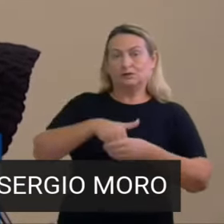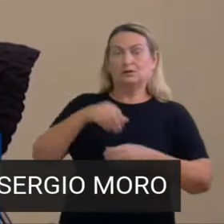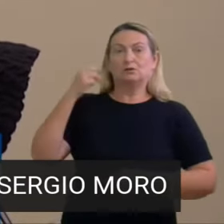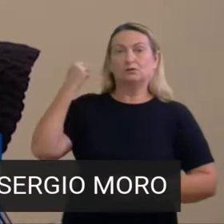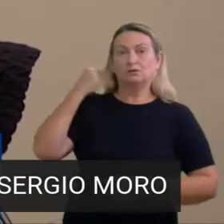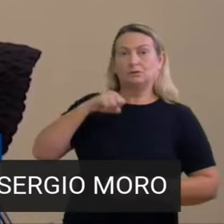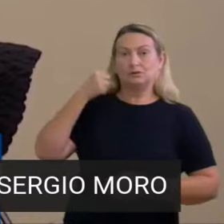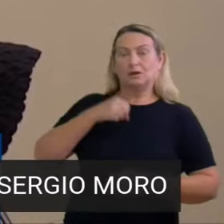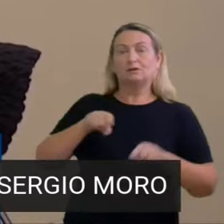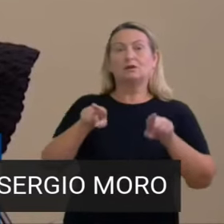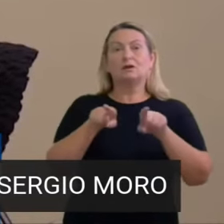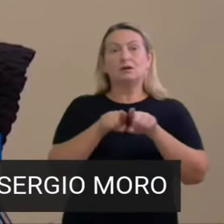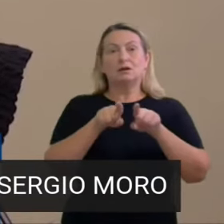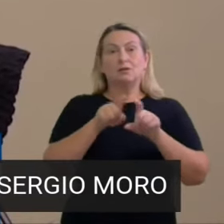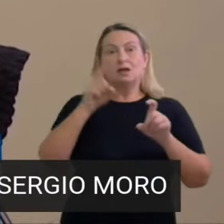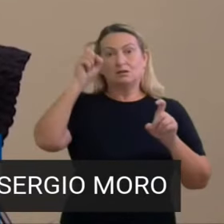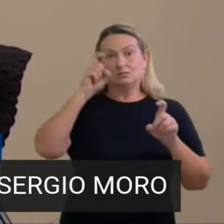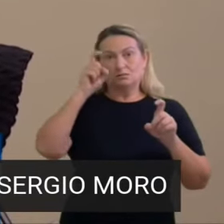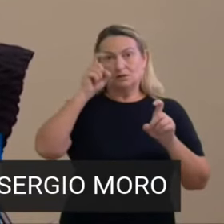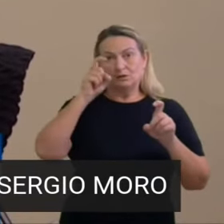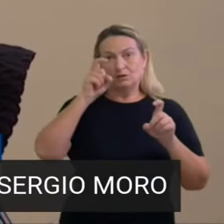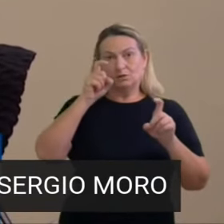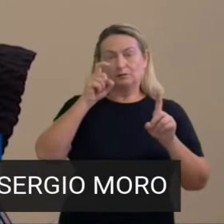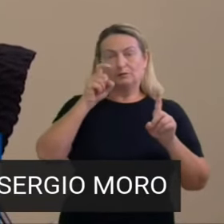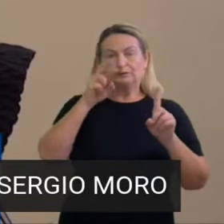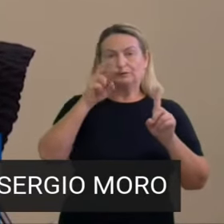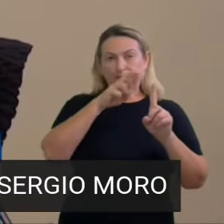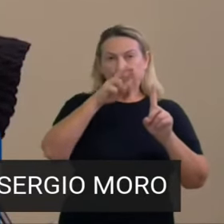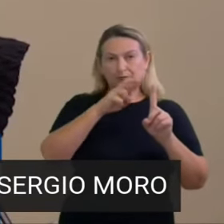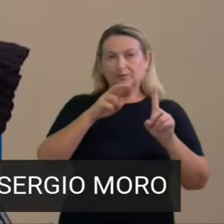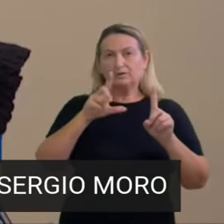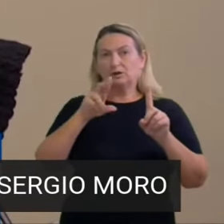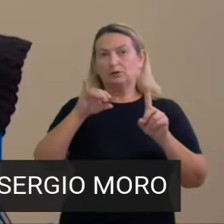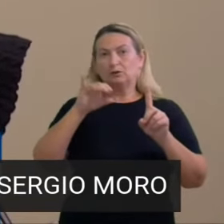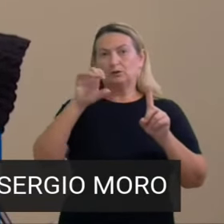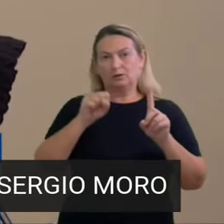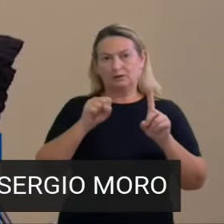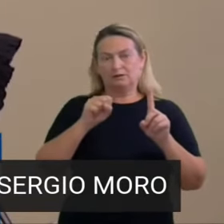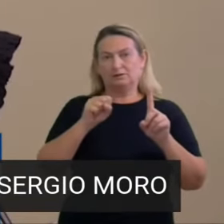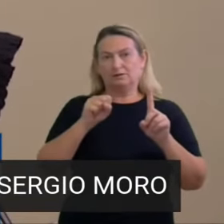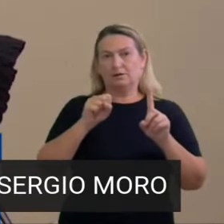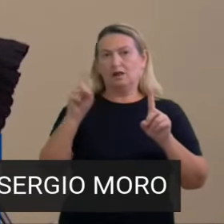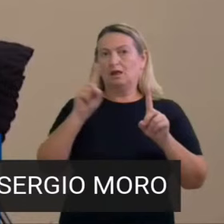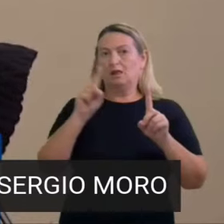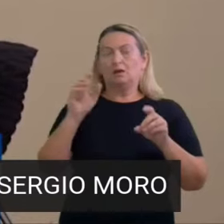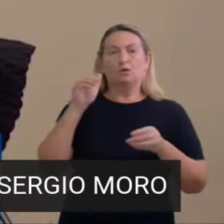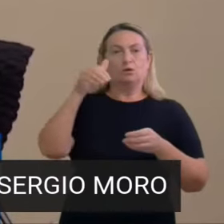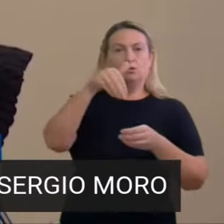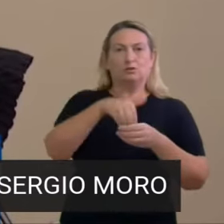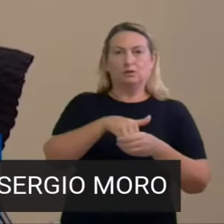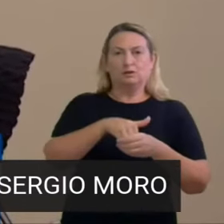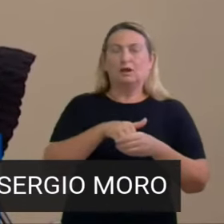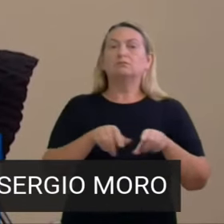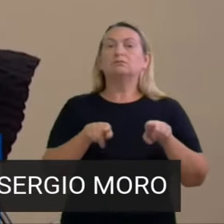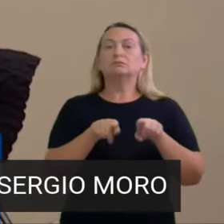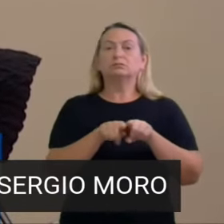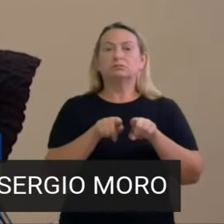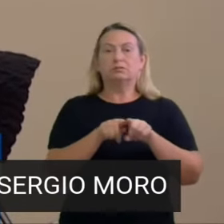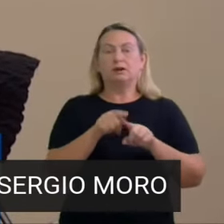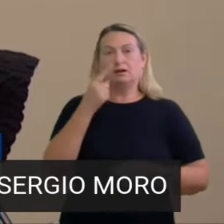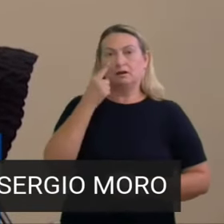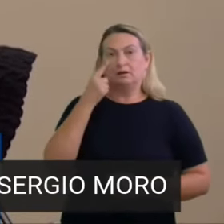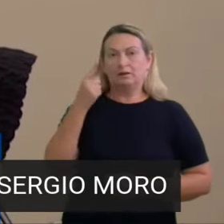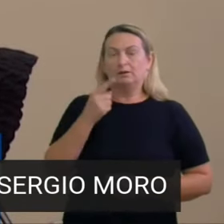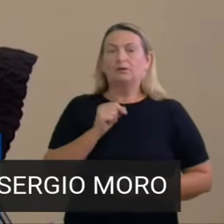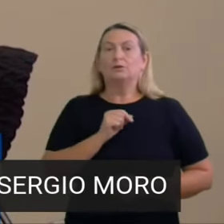Sérgio Moro e Luís Felipe Cunha. Eh, como dispositivo da minha proposta de voto, ele ficou assim então em